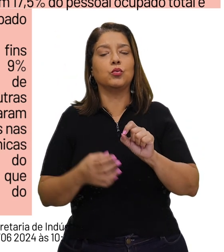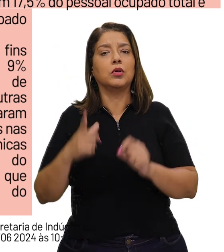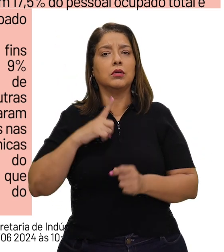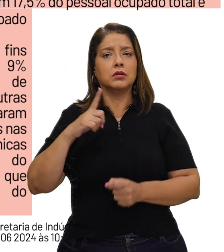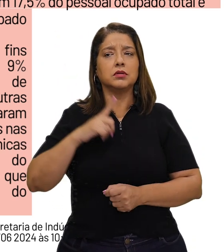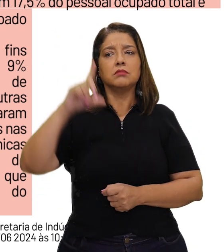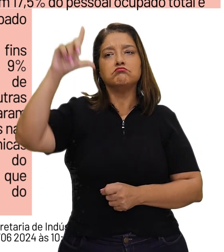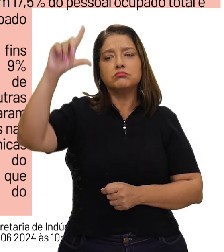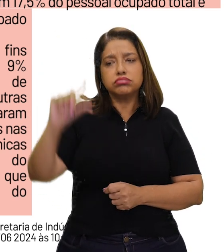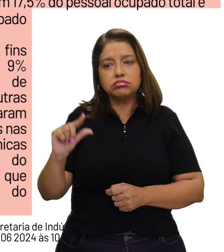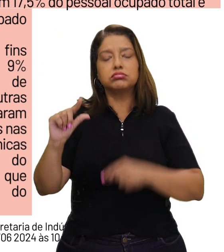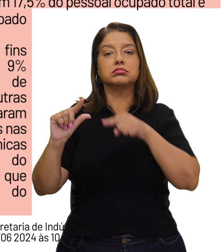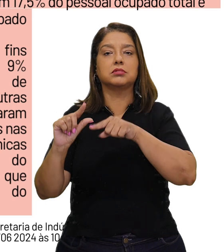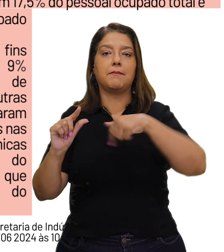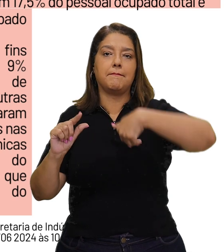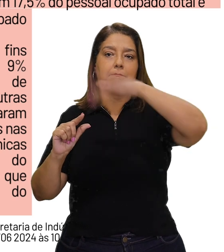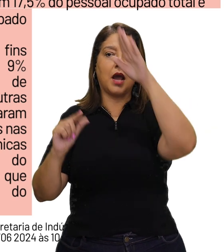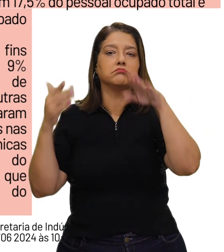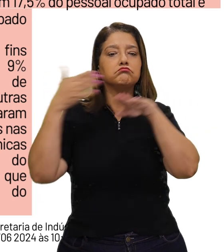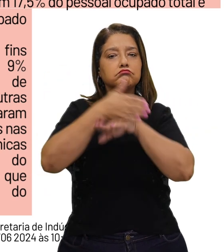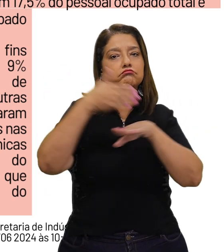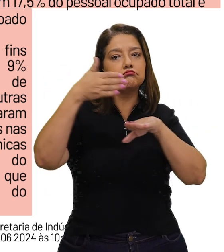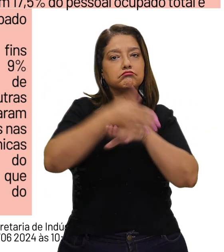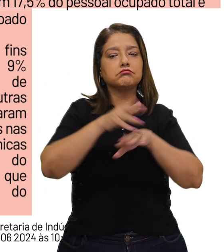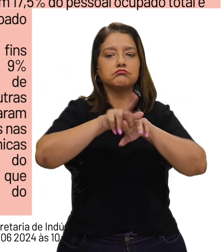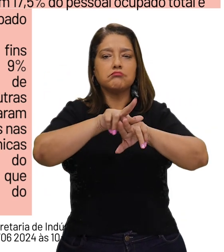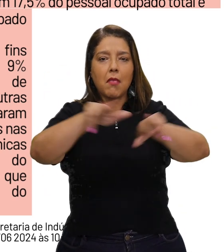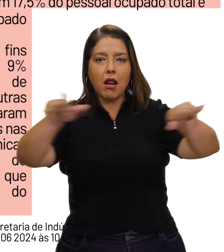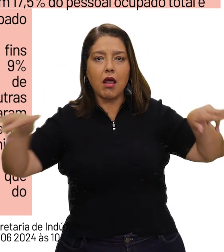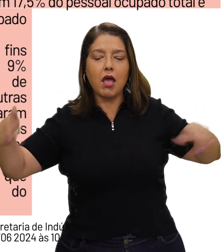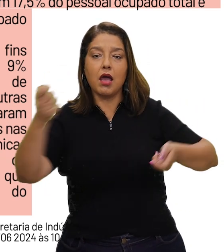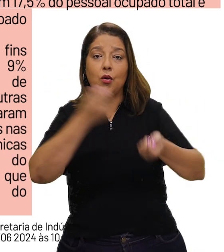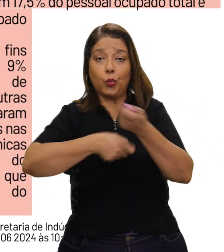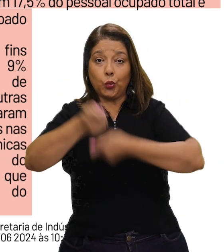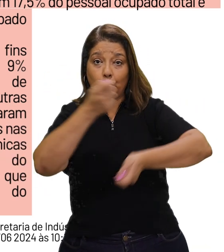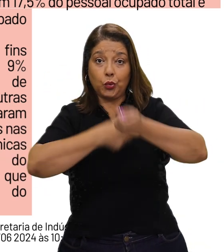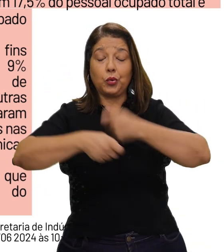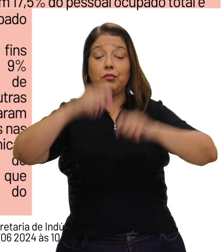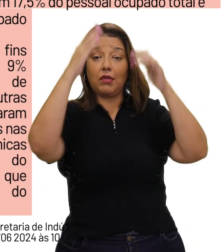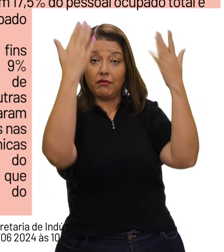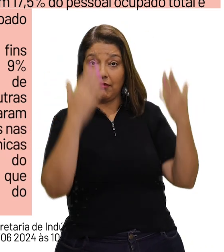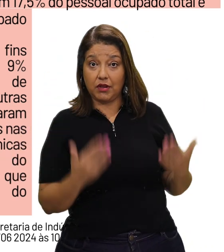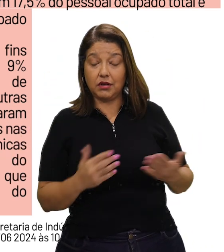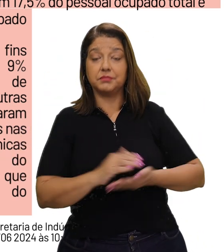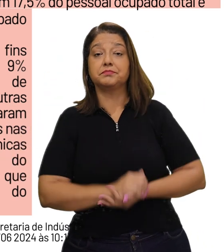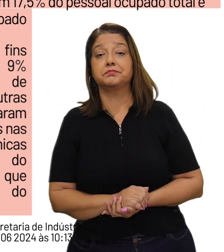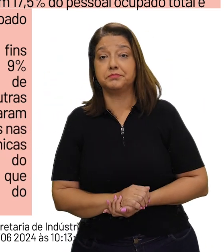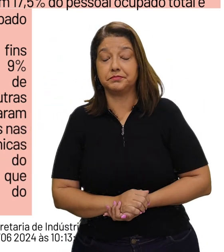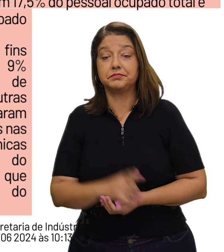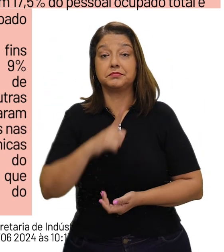menores participações nas variáveis econômicas analisadas, com